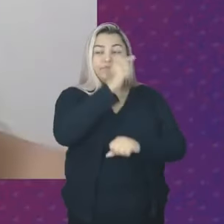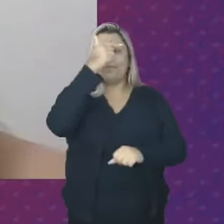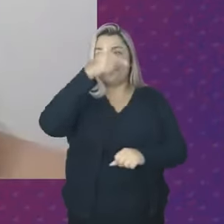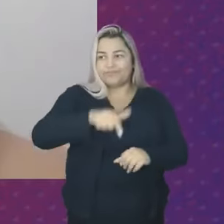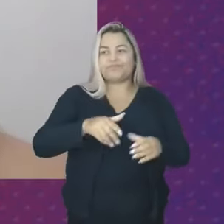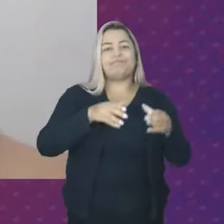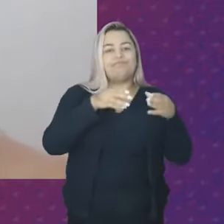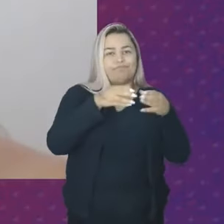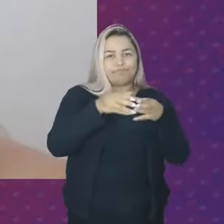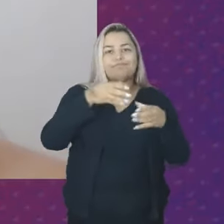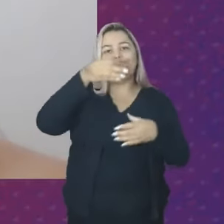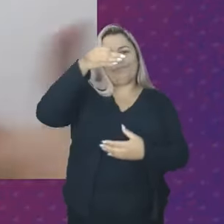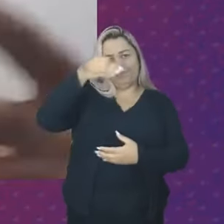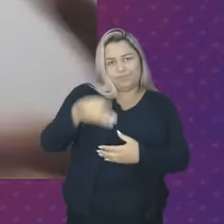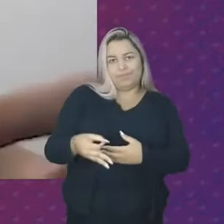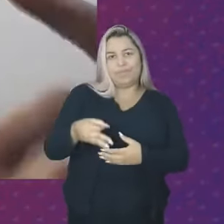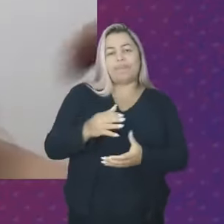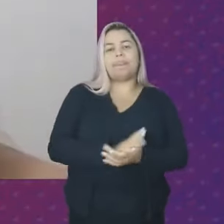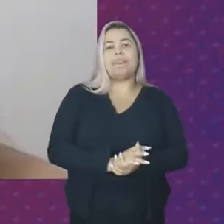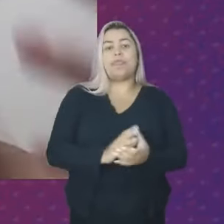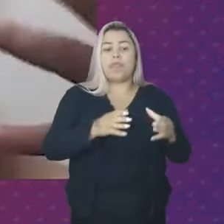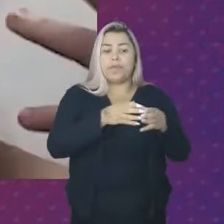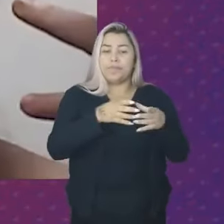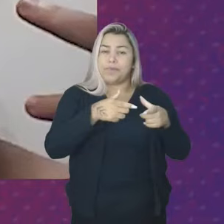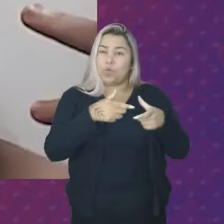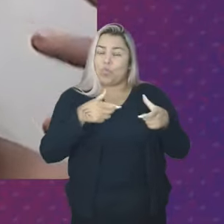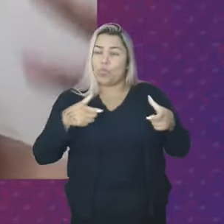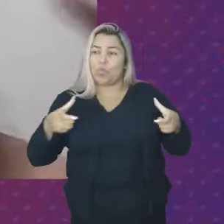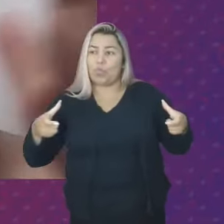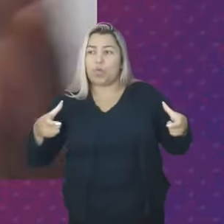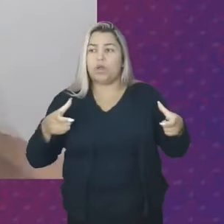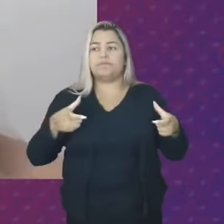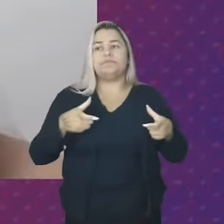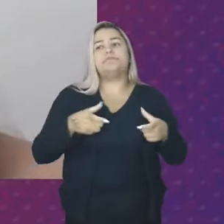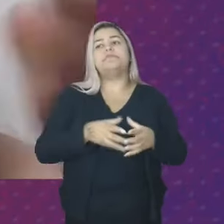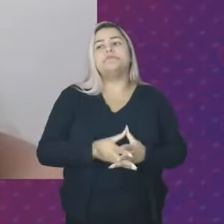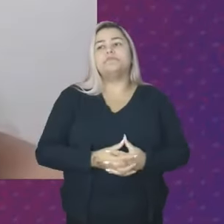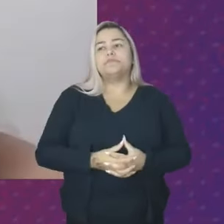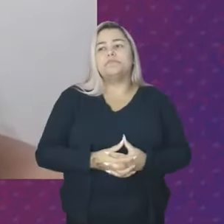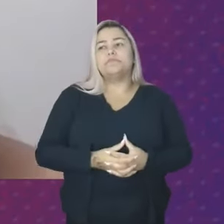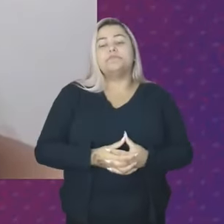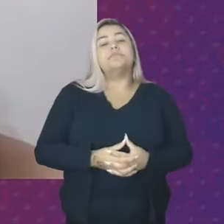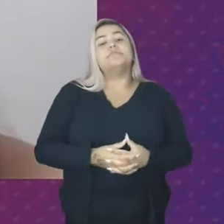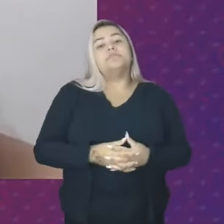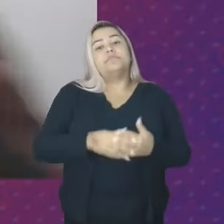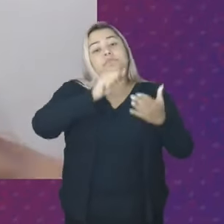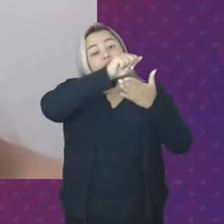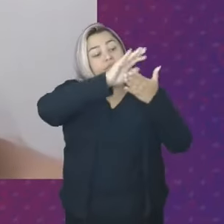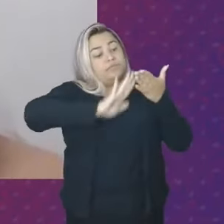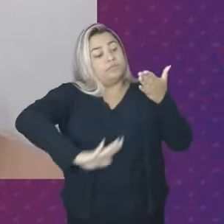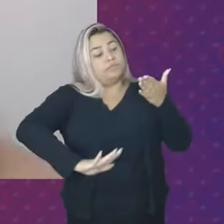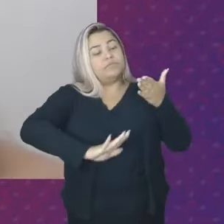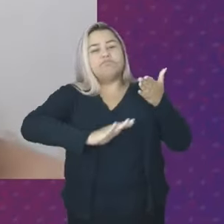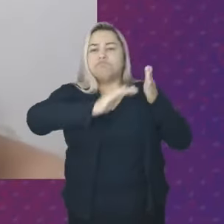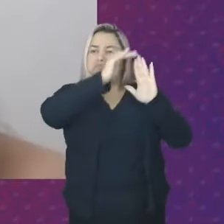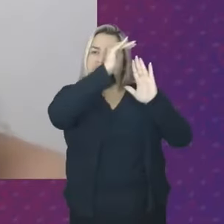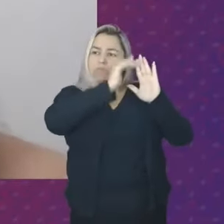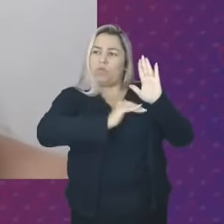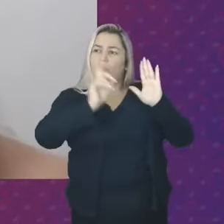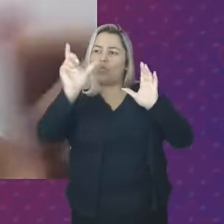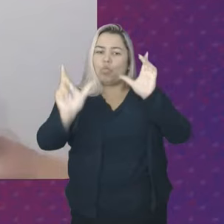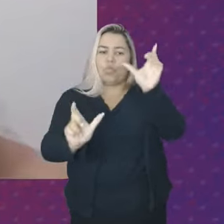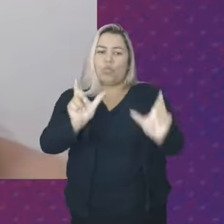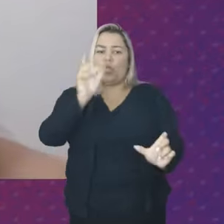ideal, né? Uma equipe grande, robusta, com as tarefas bem delineadas, com cada